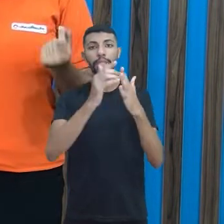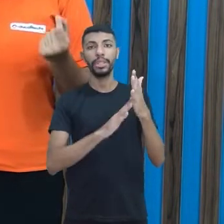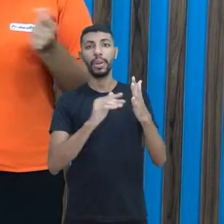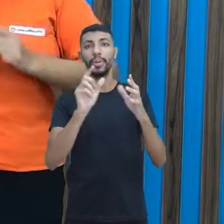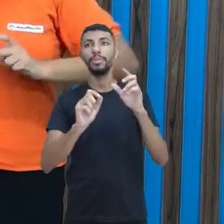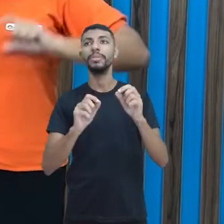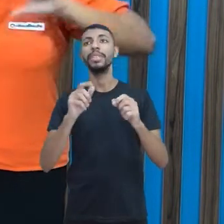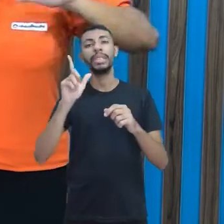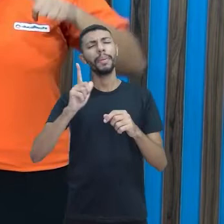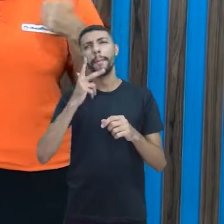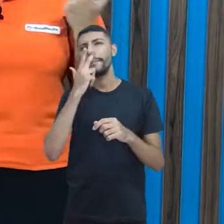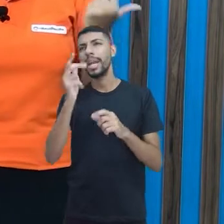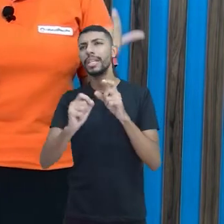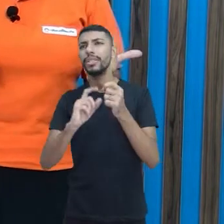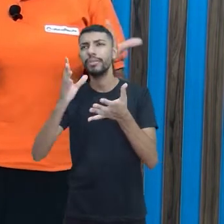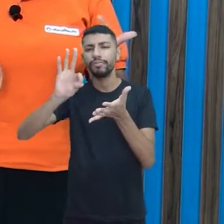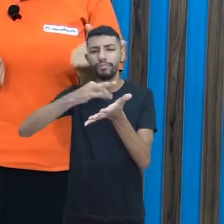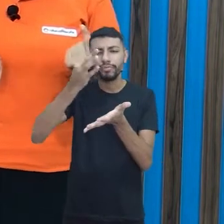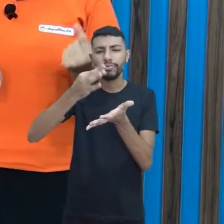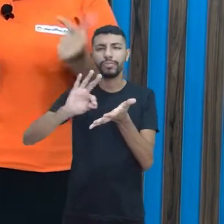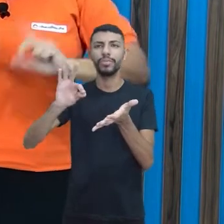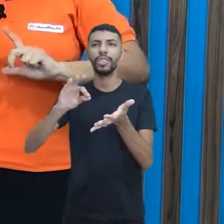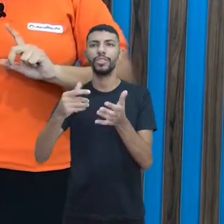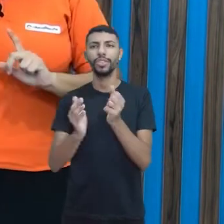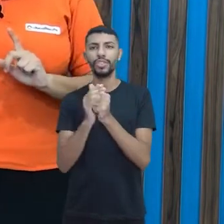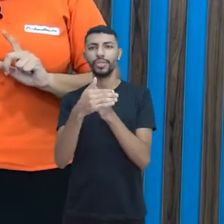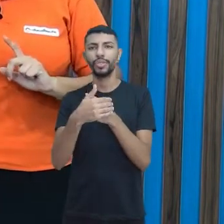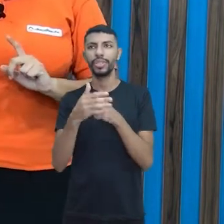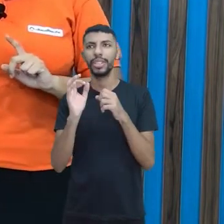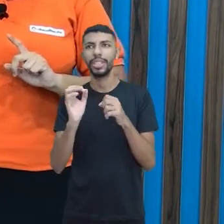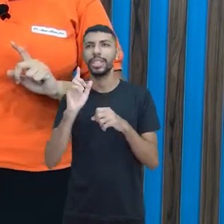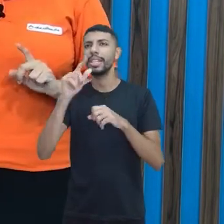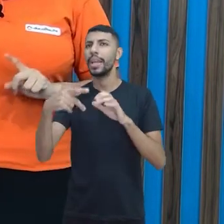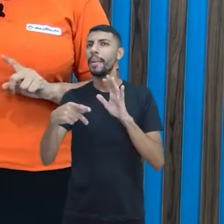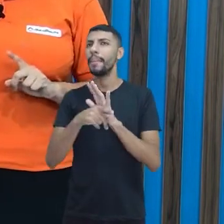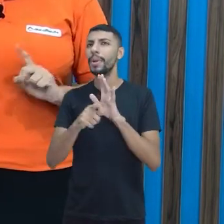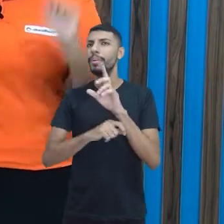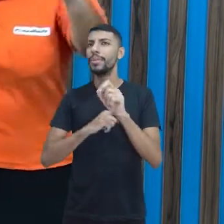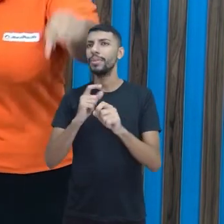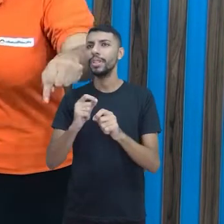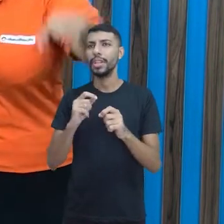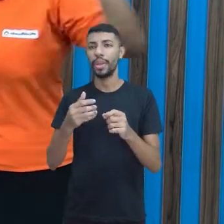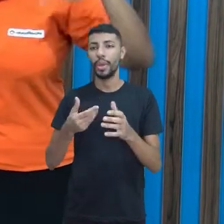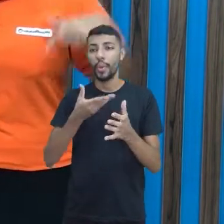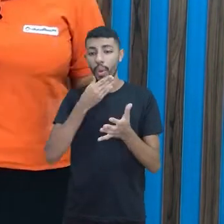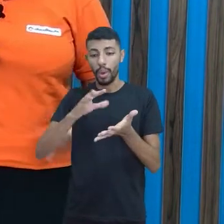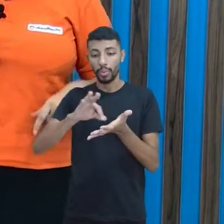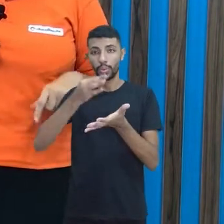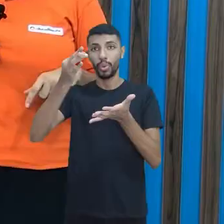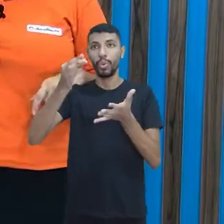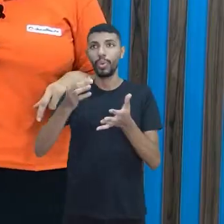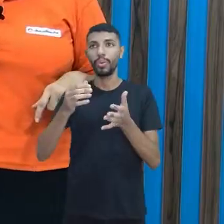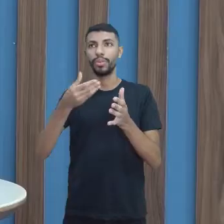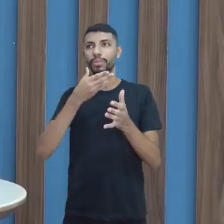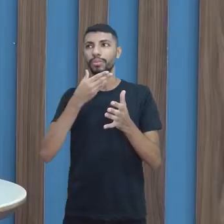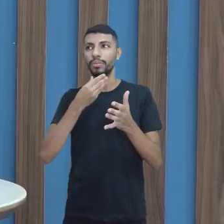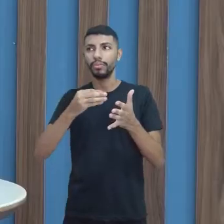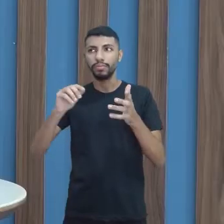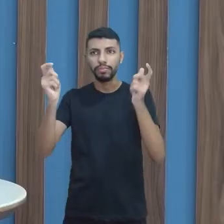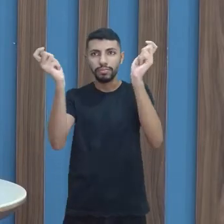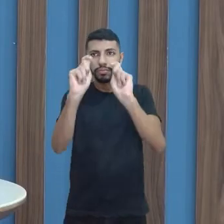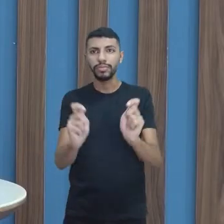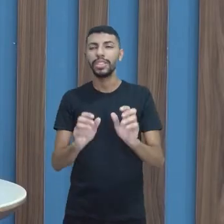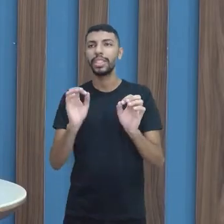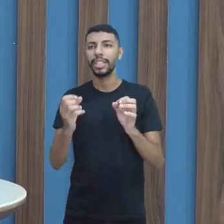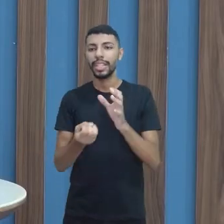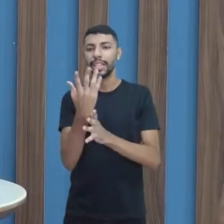assinatura escondida, é um elemento interessante do autor que olha a sua própria obra, de dentro da obra. É isso que eu ia dizer. O barroco